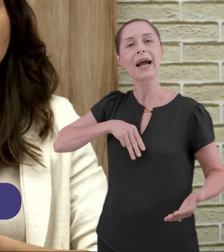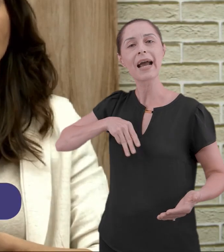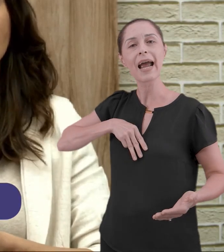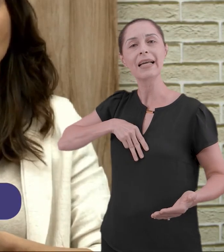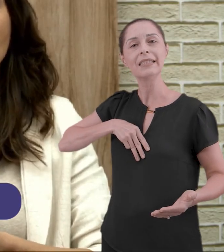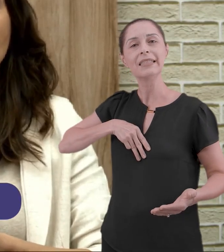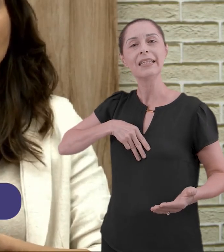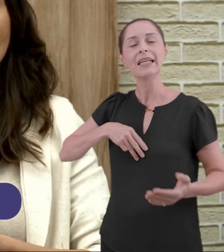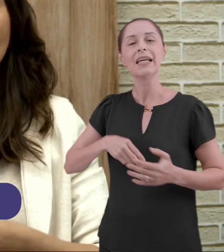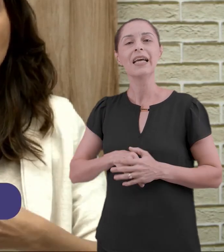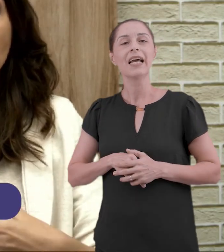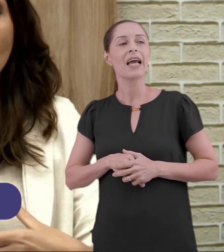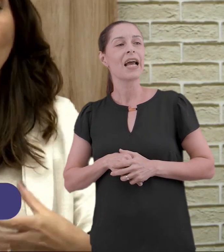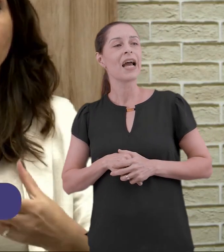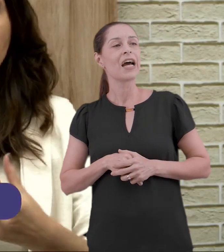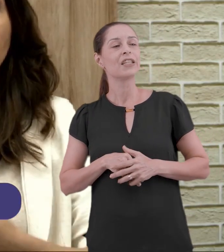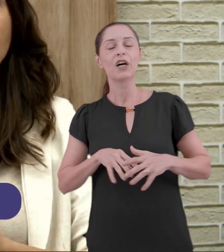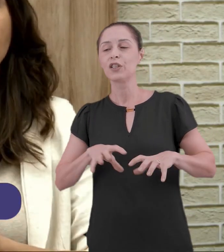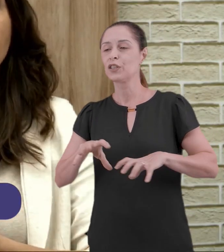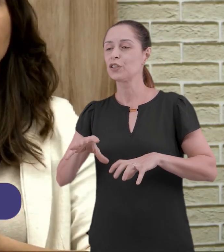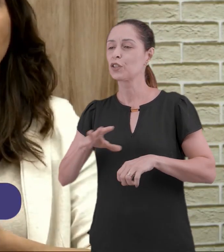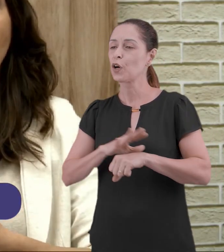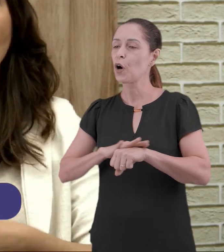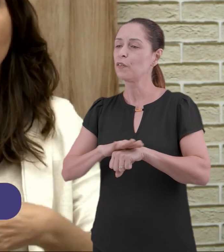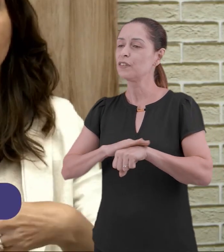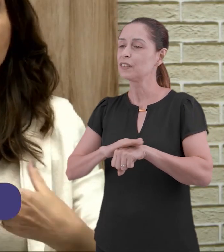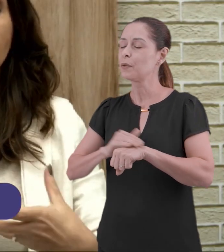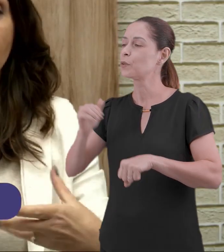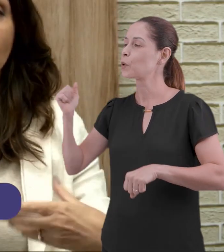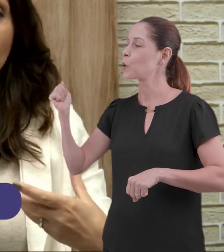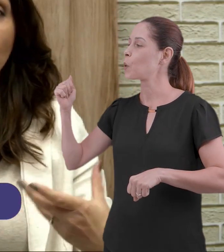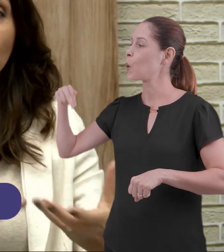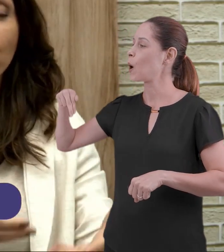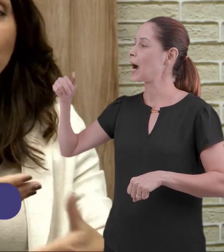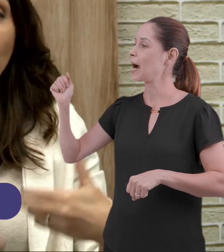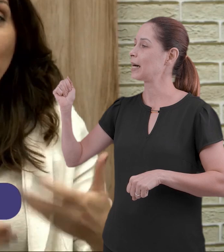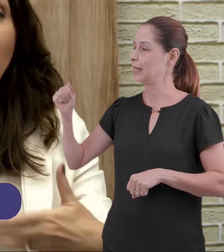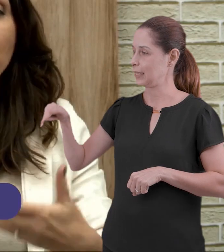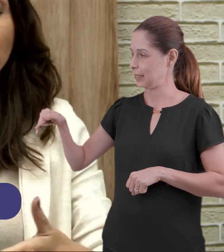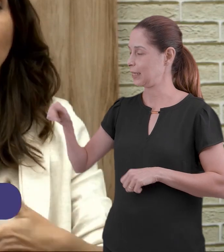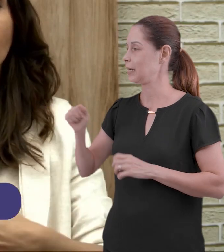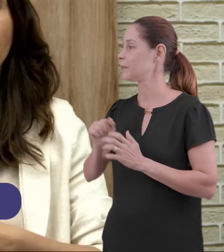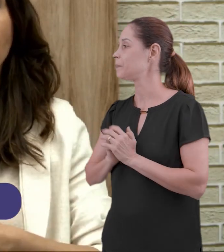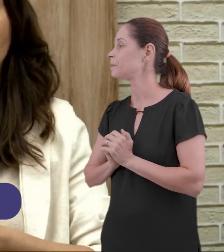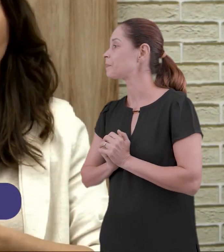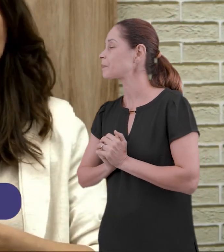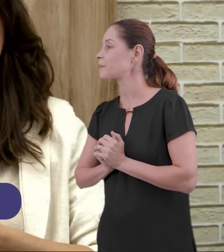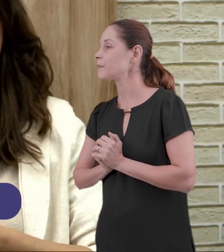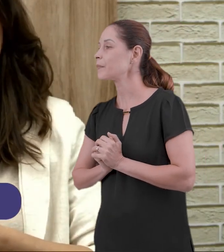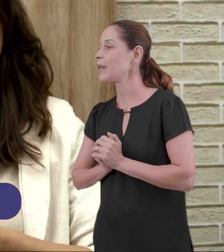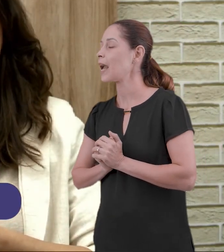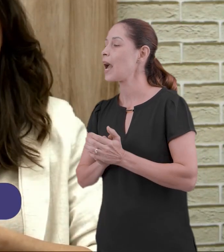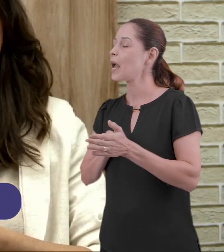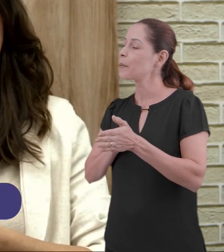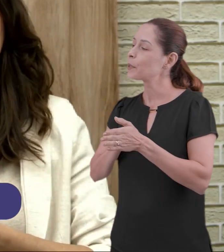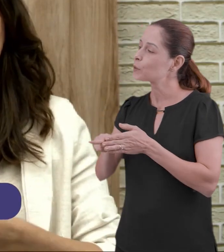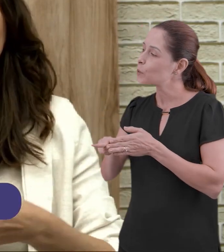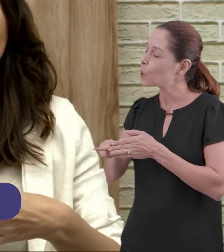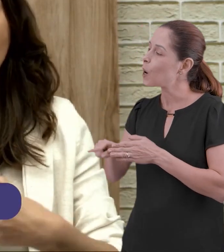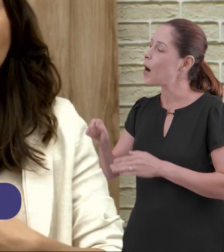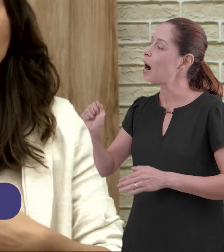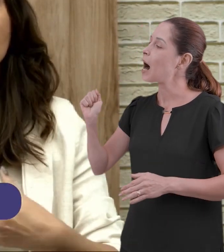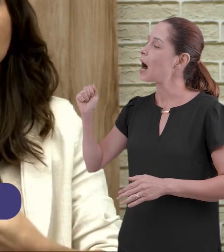tutoria. Então, a gente conversou com a família, né, da Ana Paula, quer dizer, as pessoas responsáveis pela escola dominical,